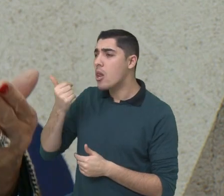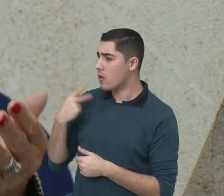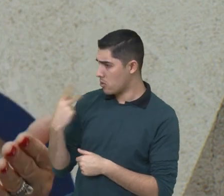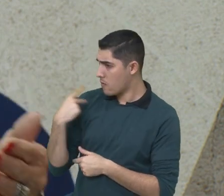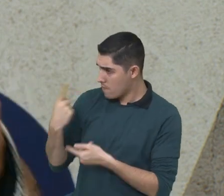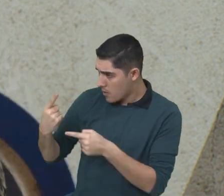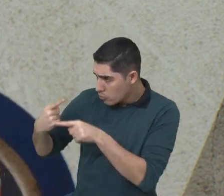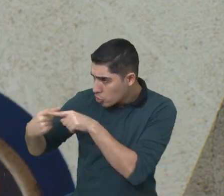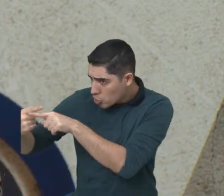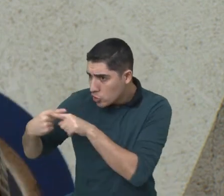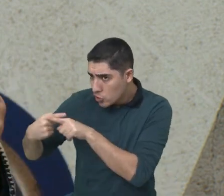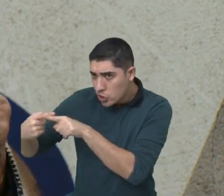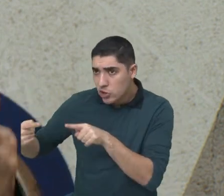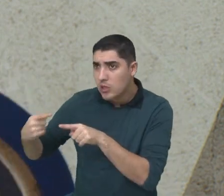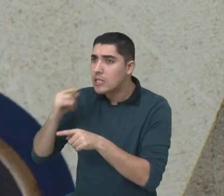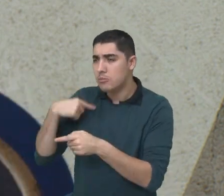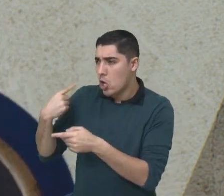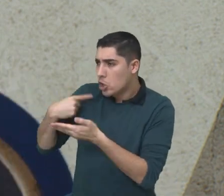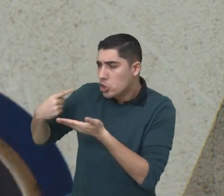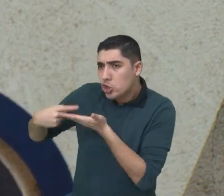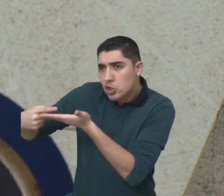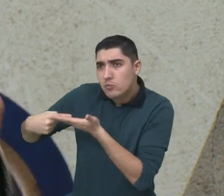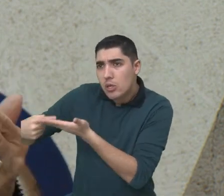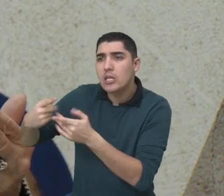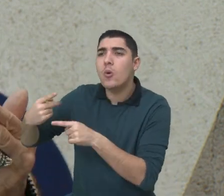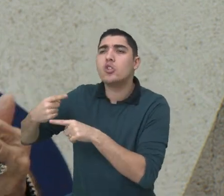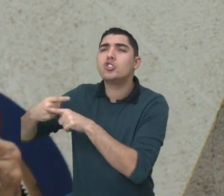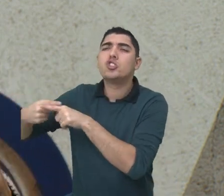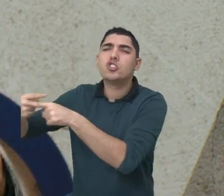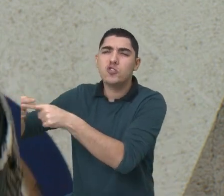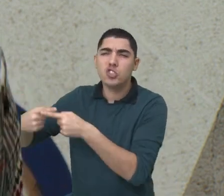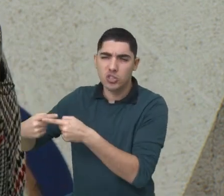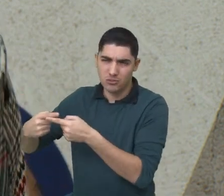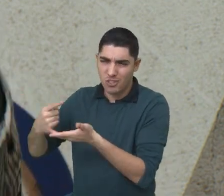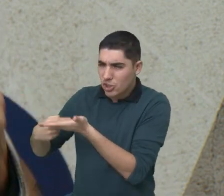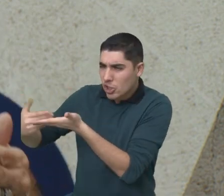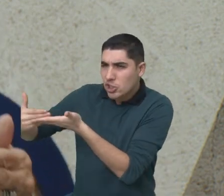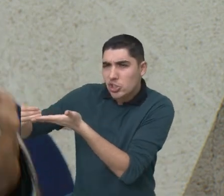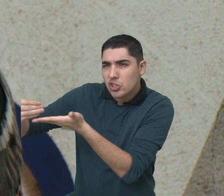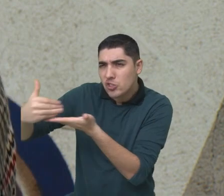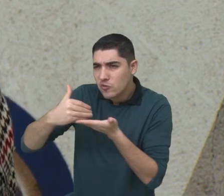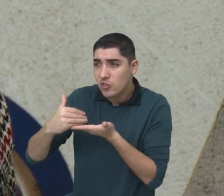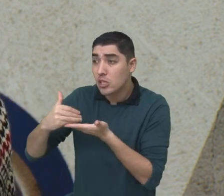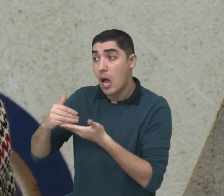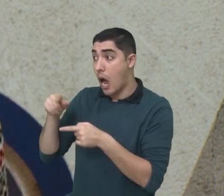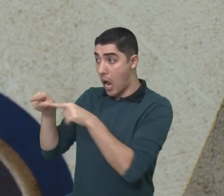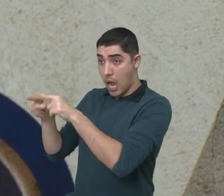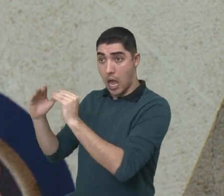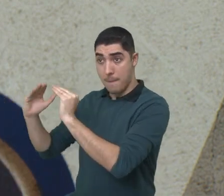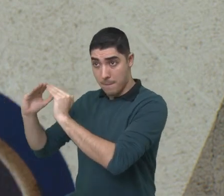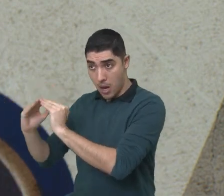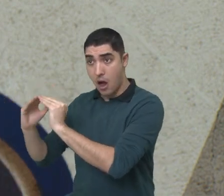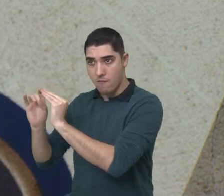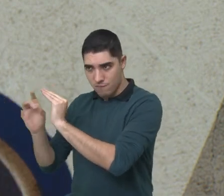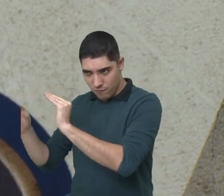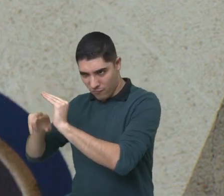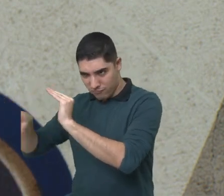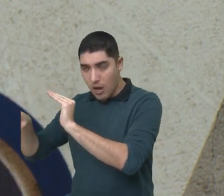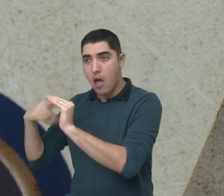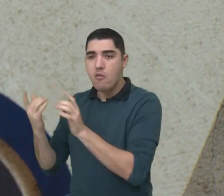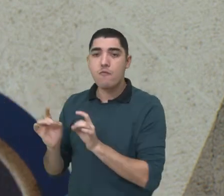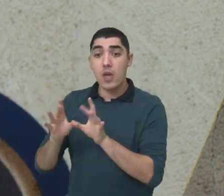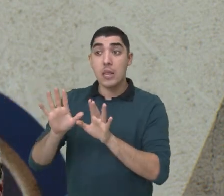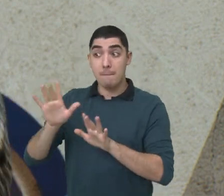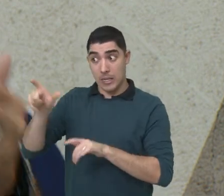vou procurar aquele corretor de imóvel, aquela imobiliária que é ética, que é um profissional